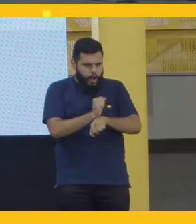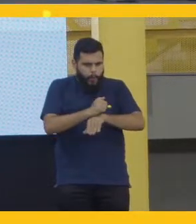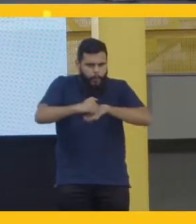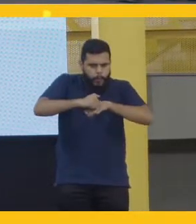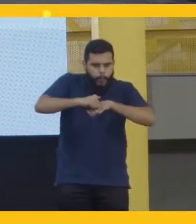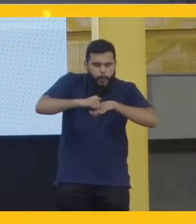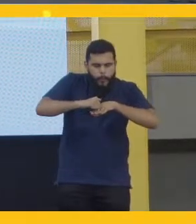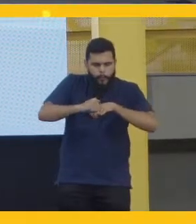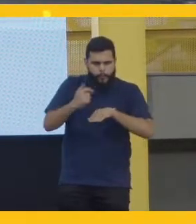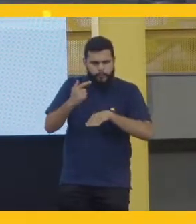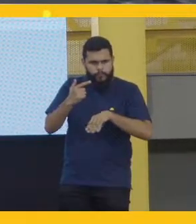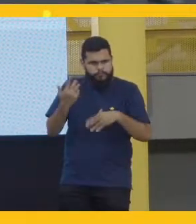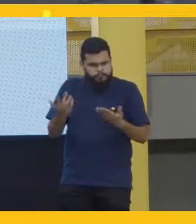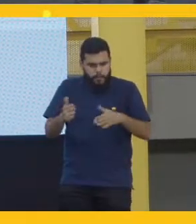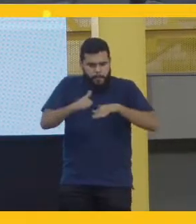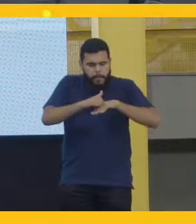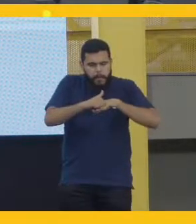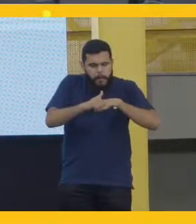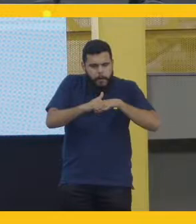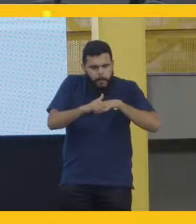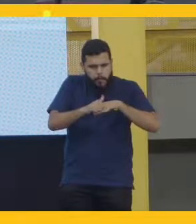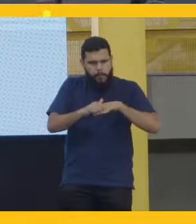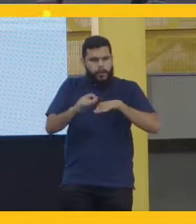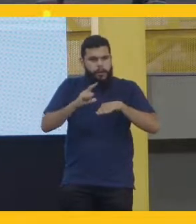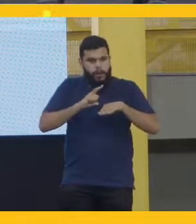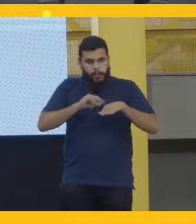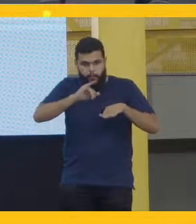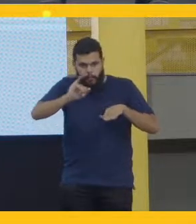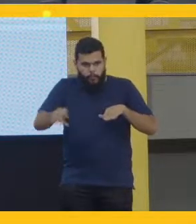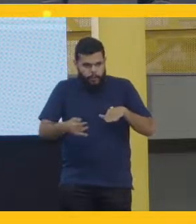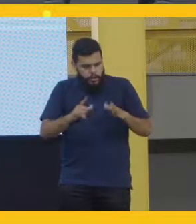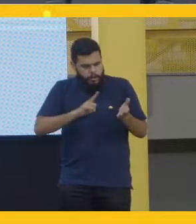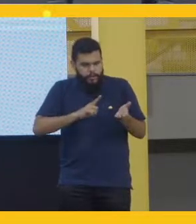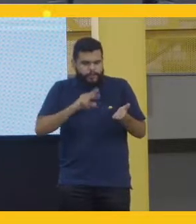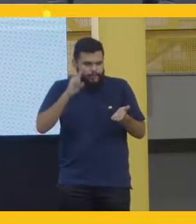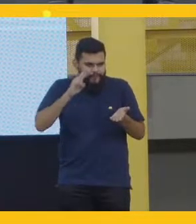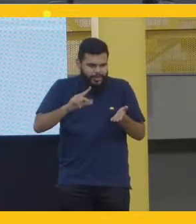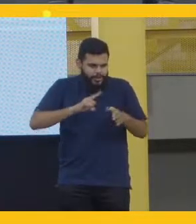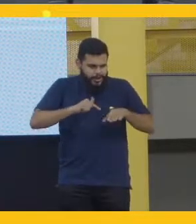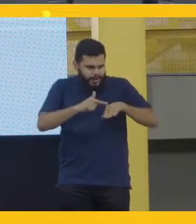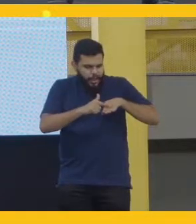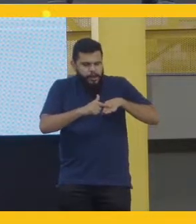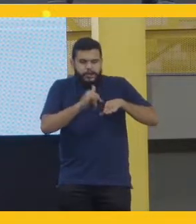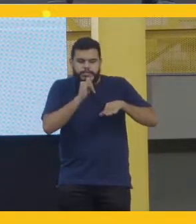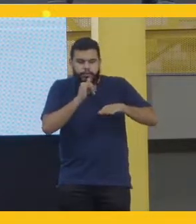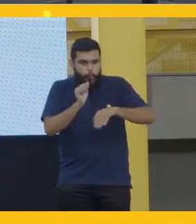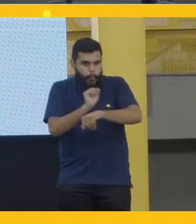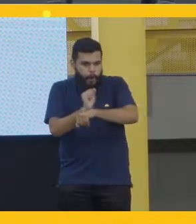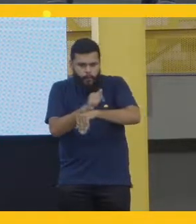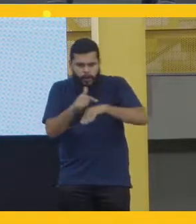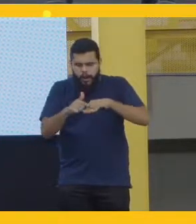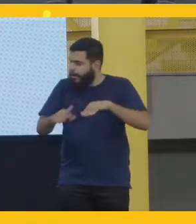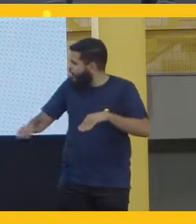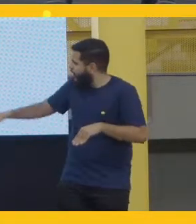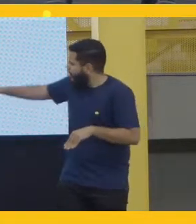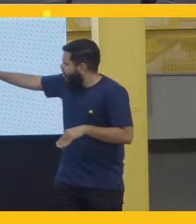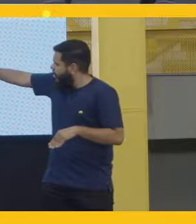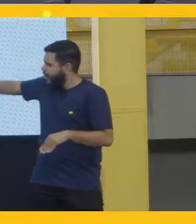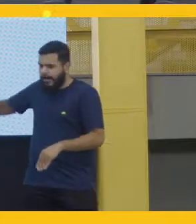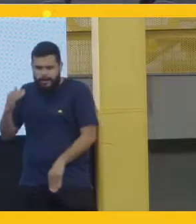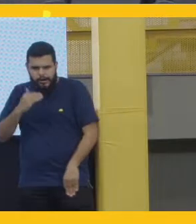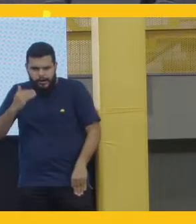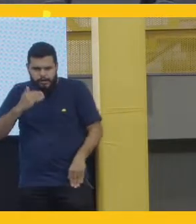que o polimento faz? Ele pega aquela superfície que estava toda irregular e deixa a superfície bem